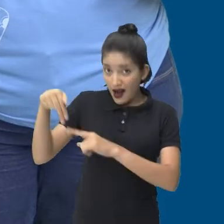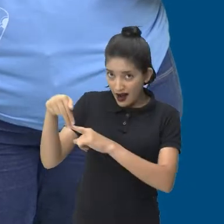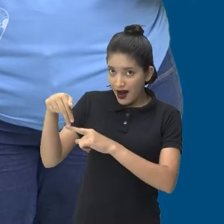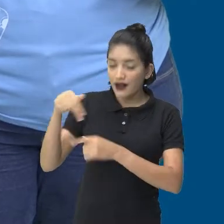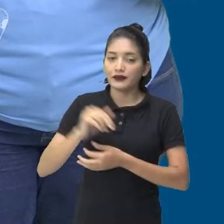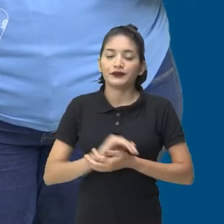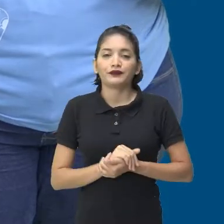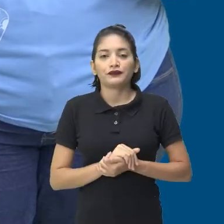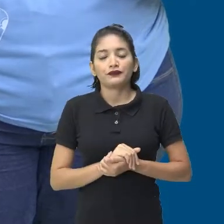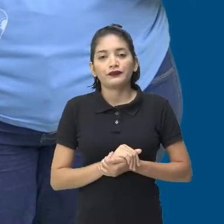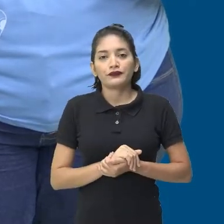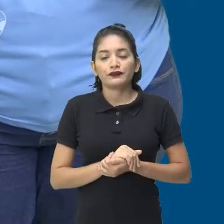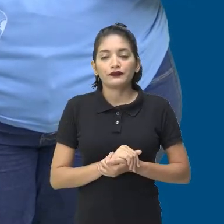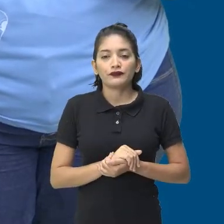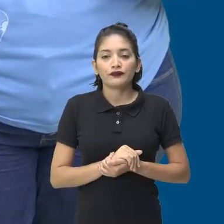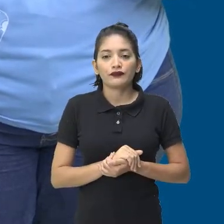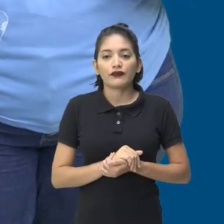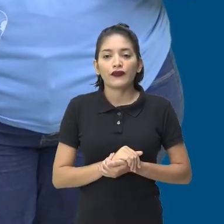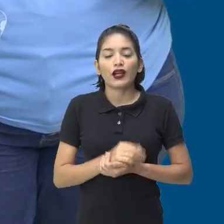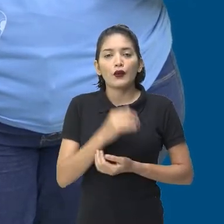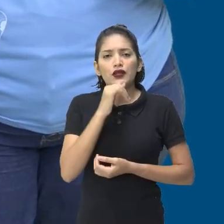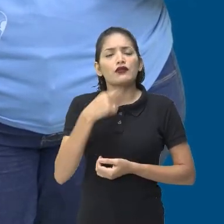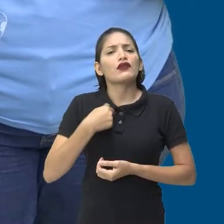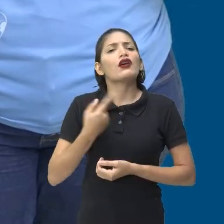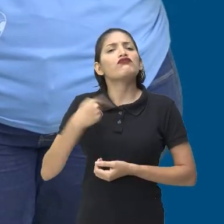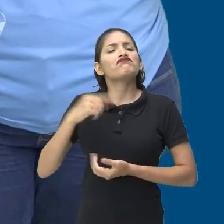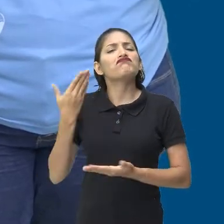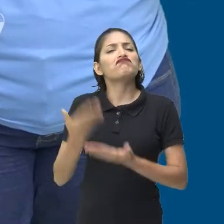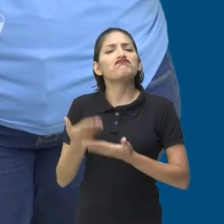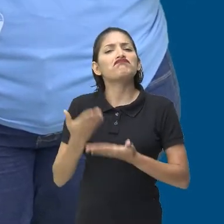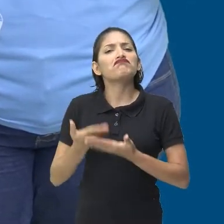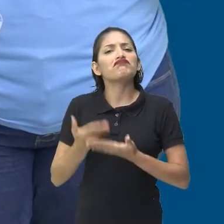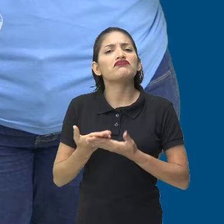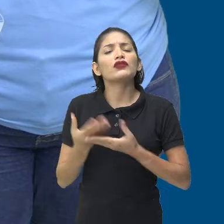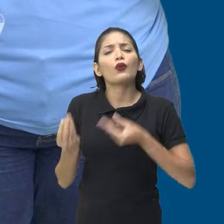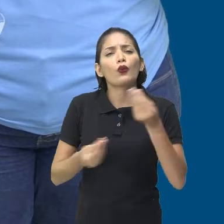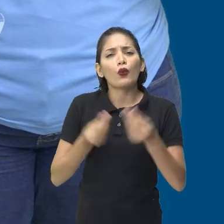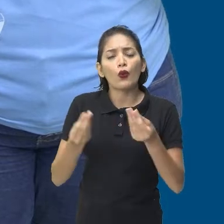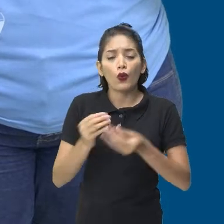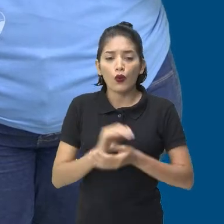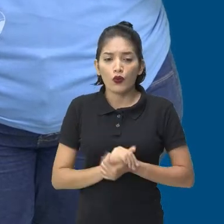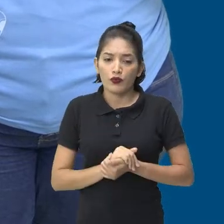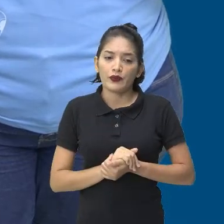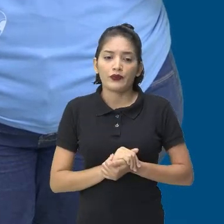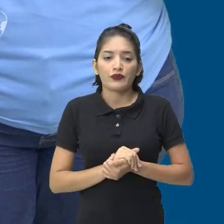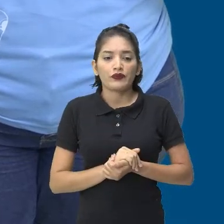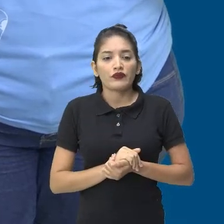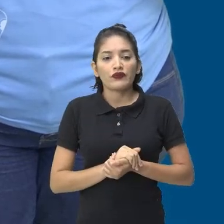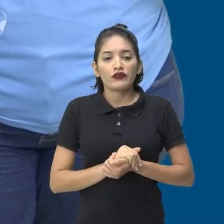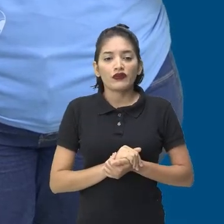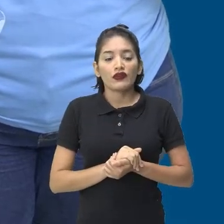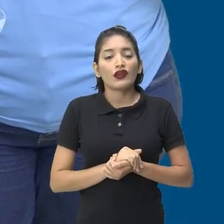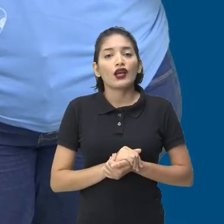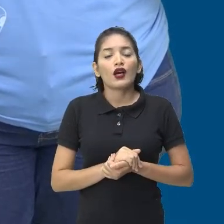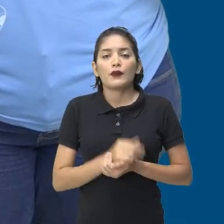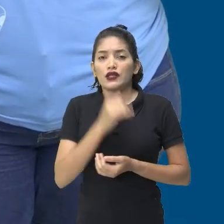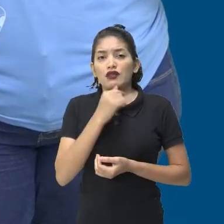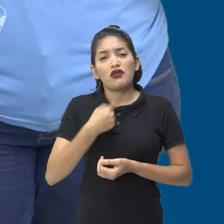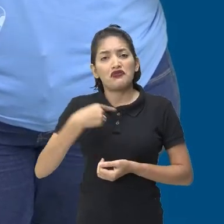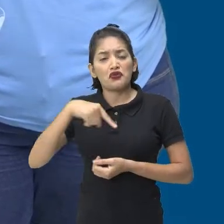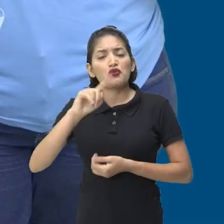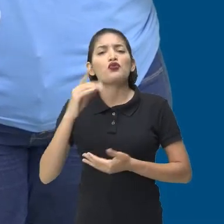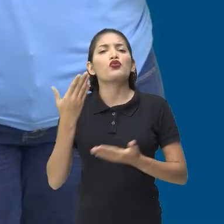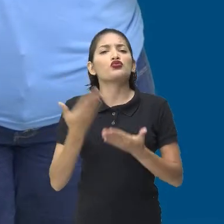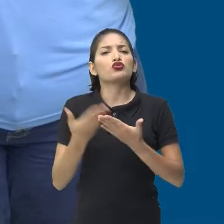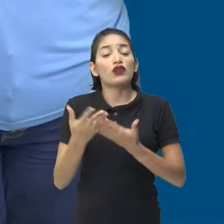Quero colocar aqui que eu estudarei. Como é que ficará? Estudarei amanhã.